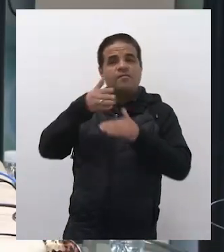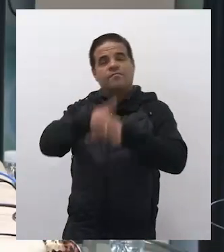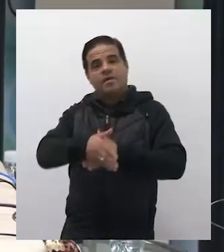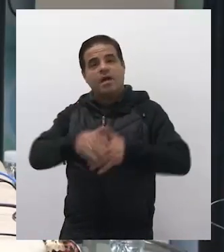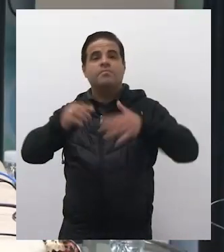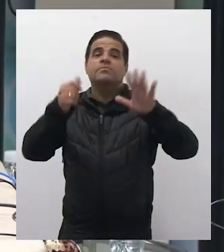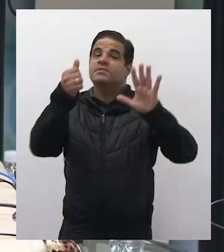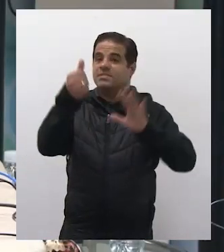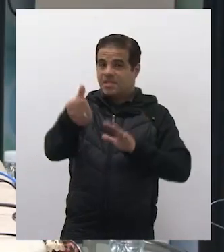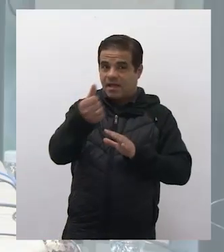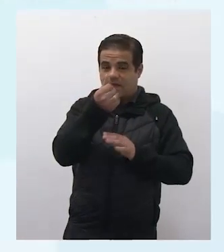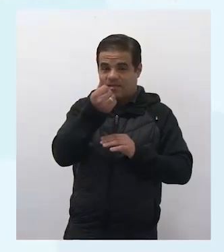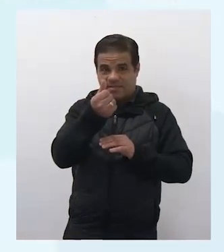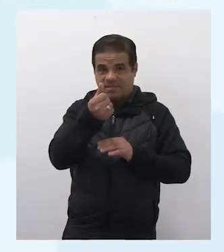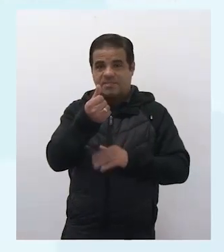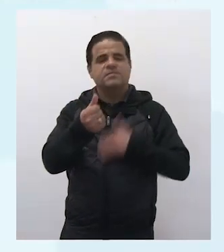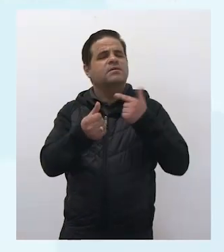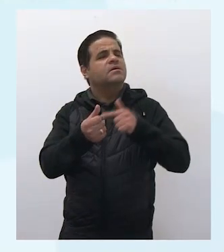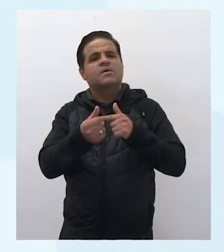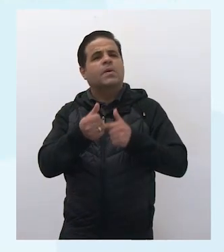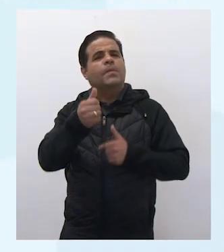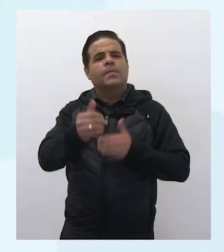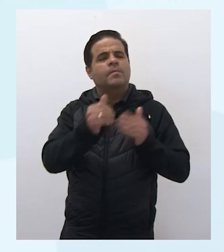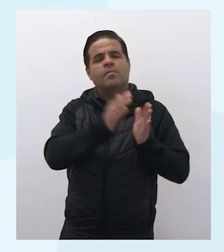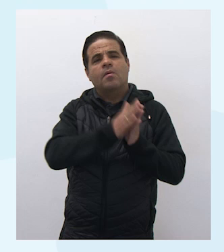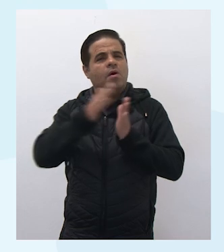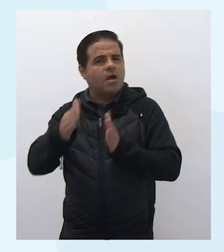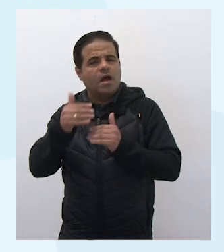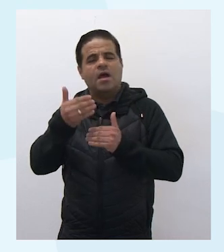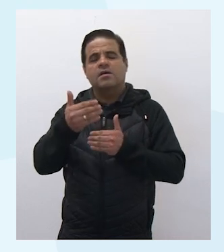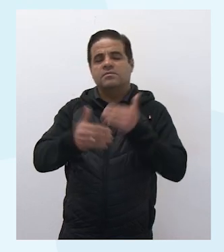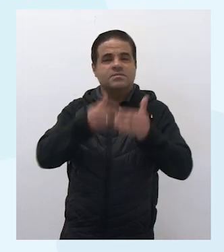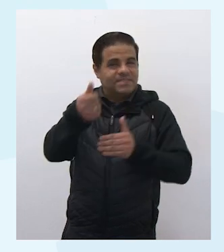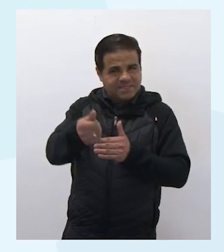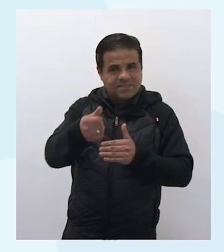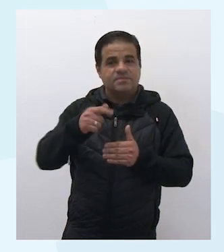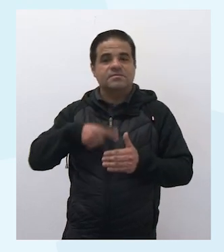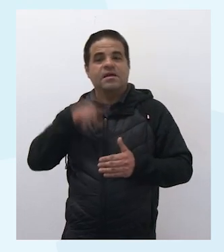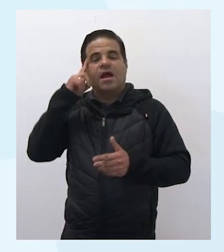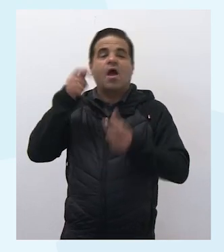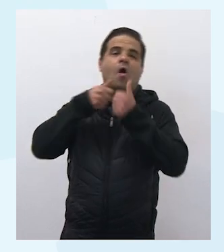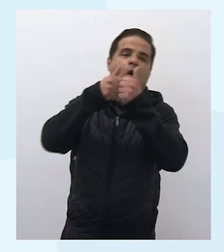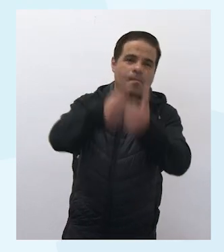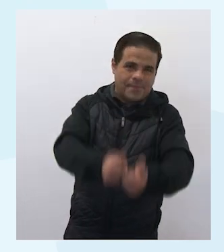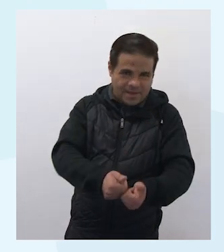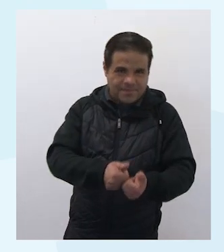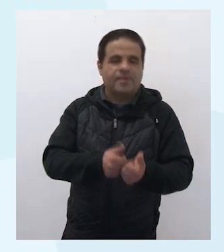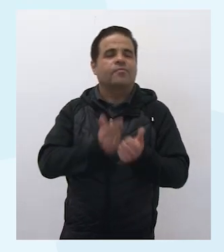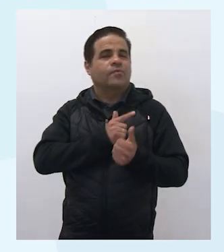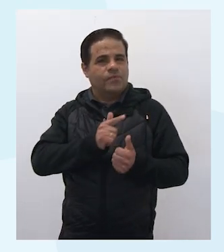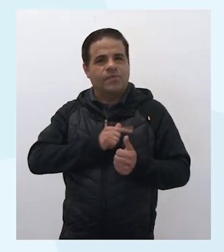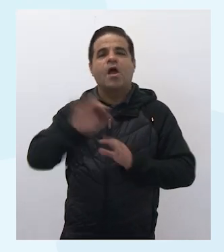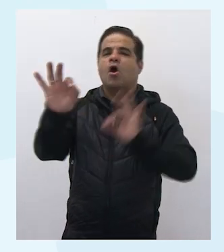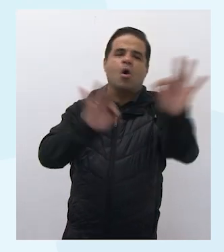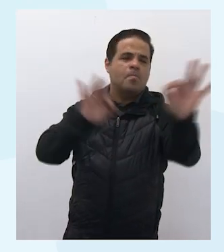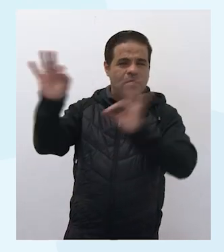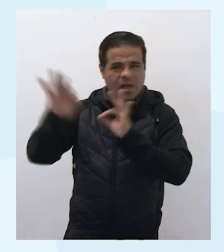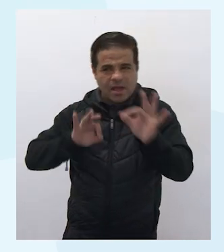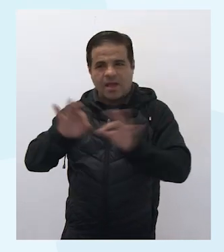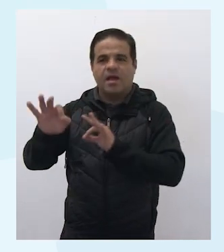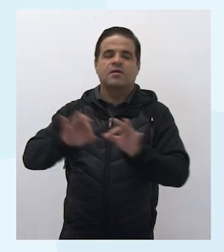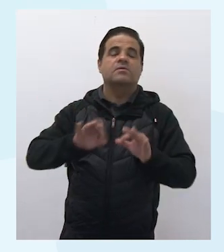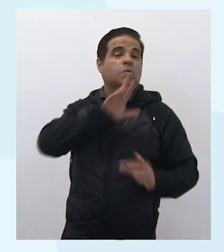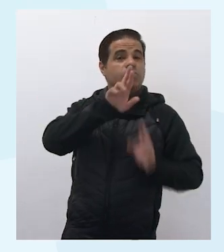passo 6. No passo 6, a gente vem com aquele acompanhamento do plano e